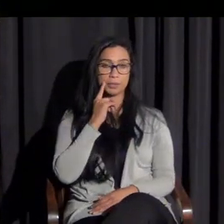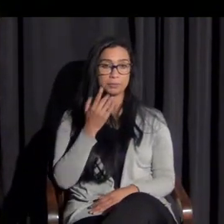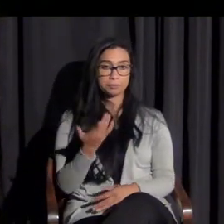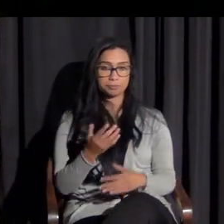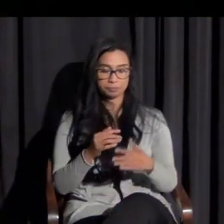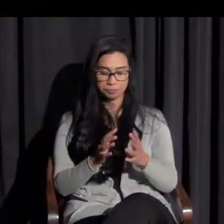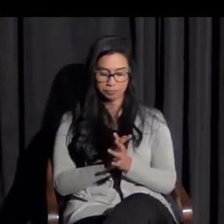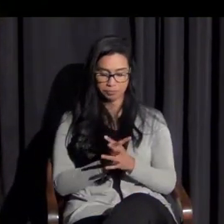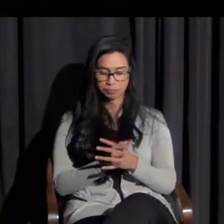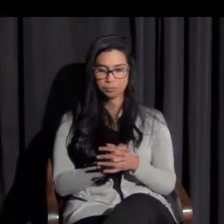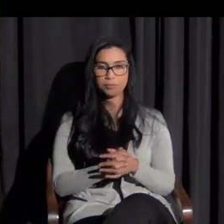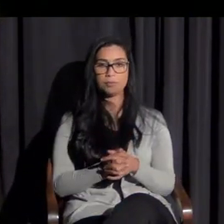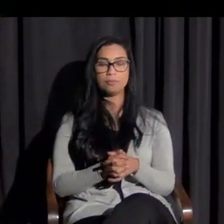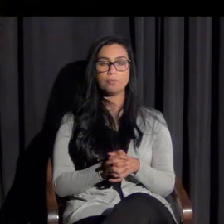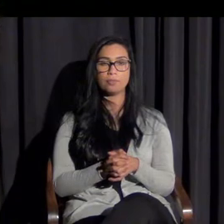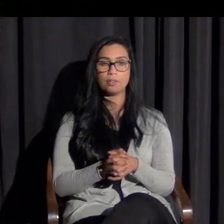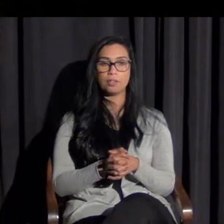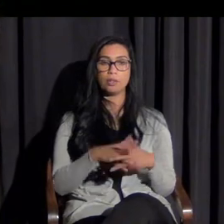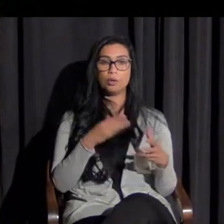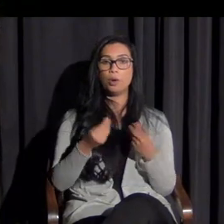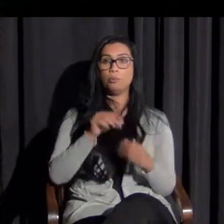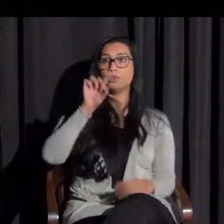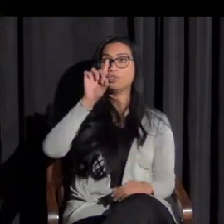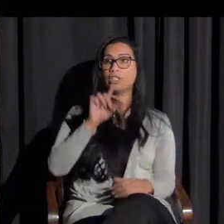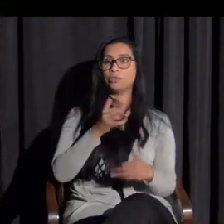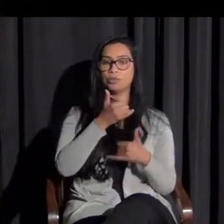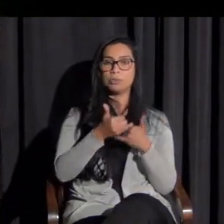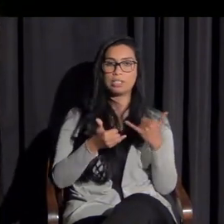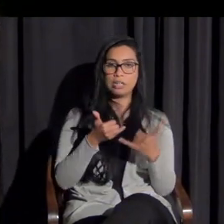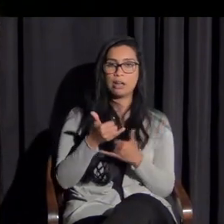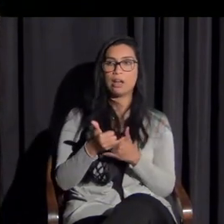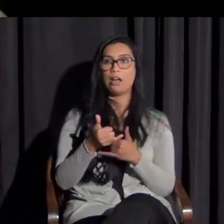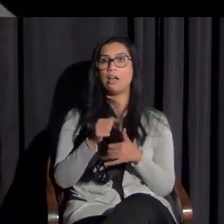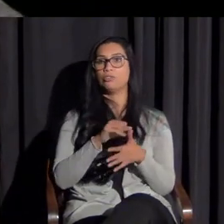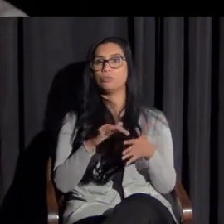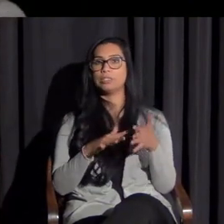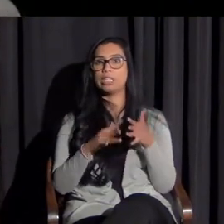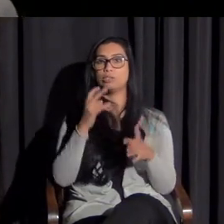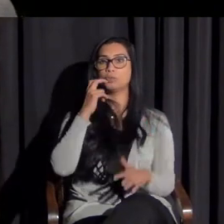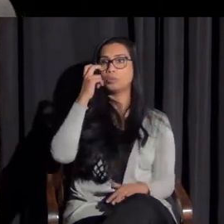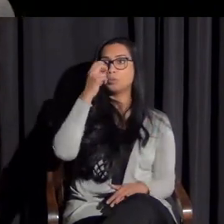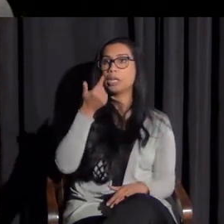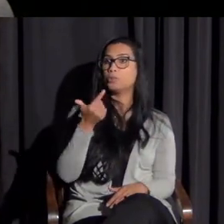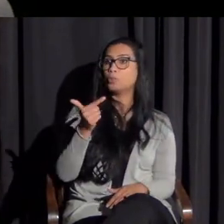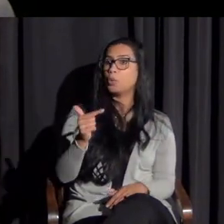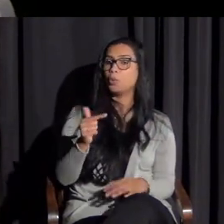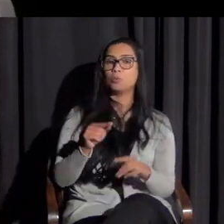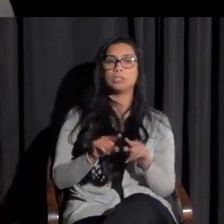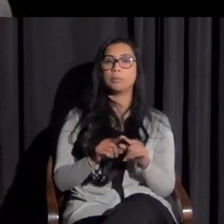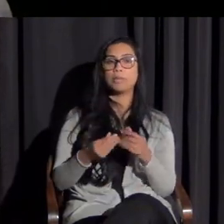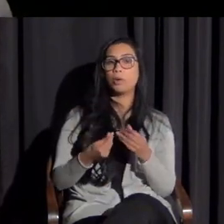questão do direito à cidade, o direito de brincar e outras atividades culturais, né?